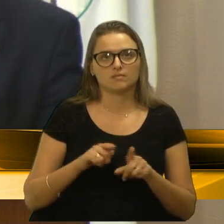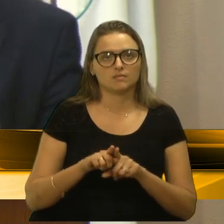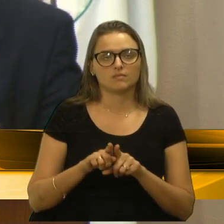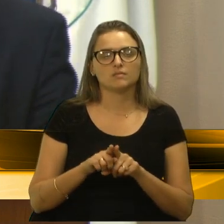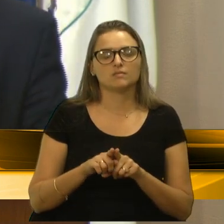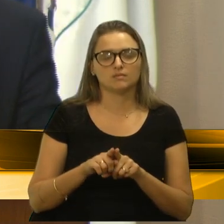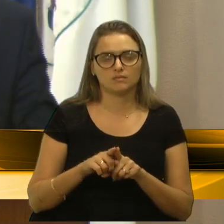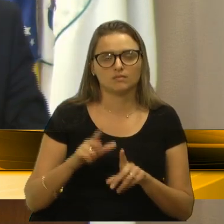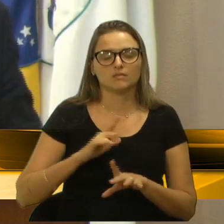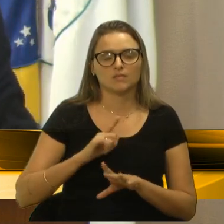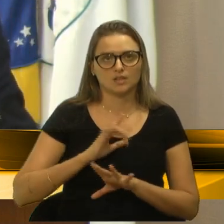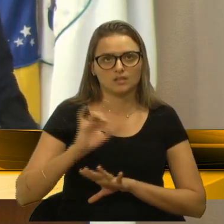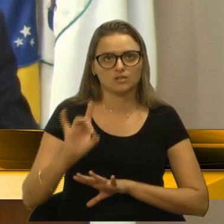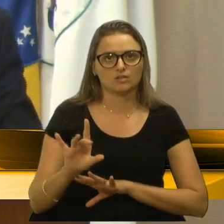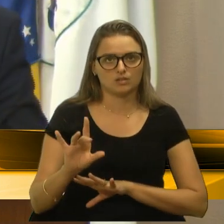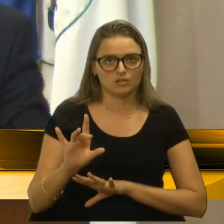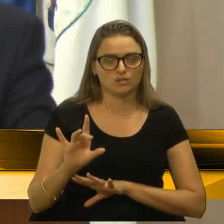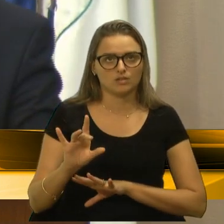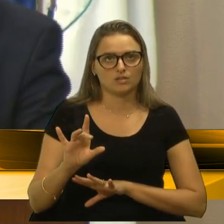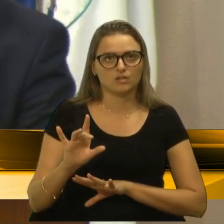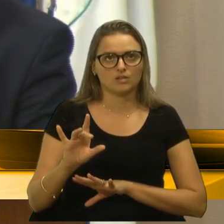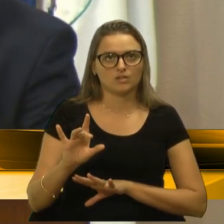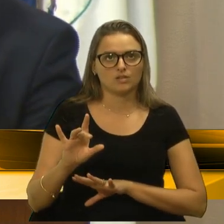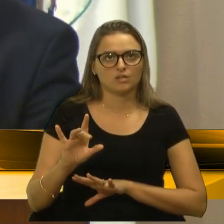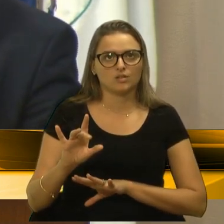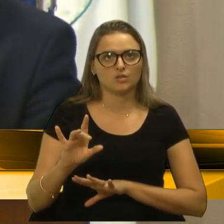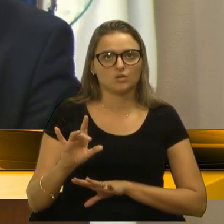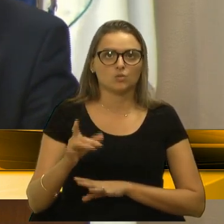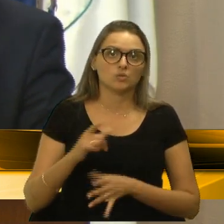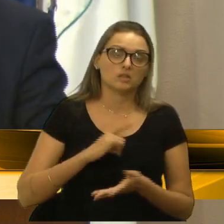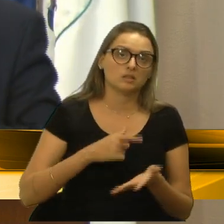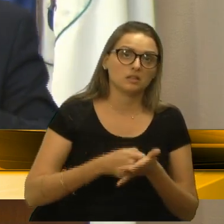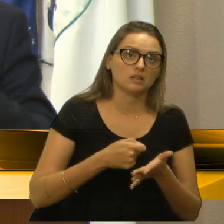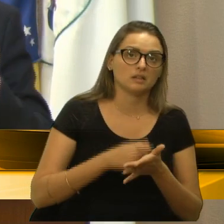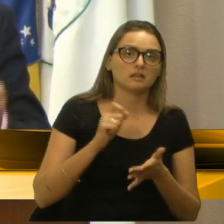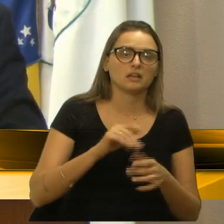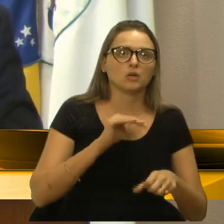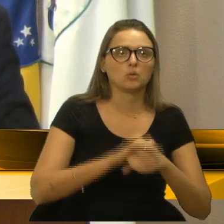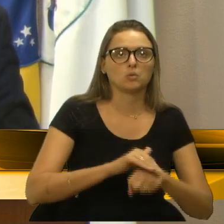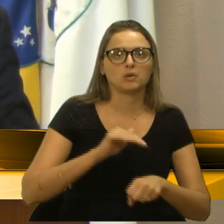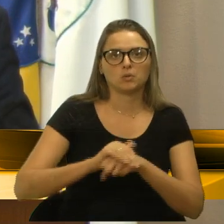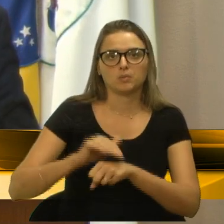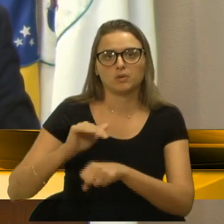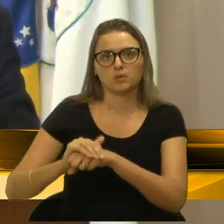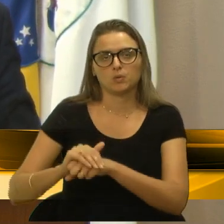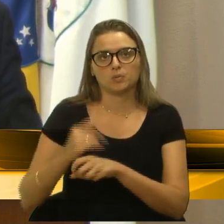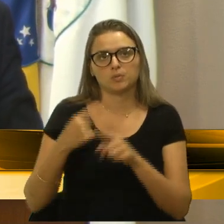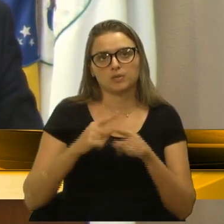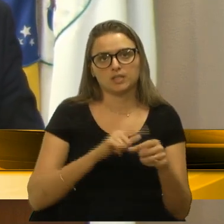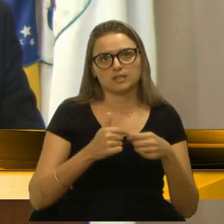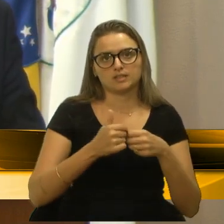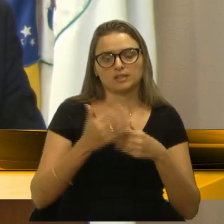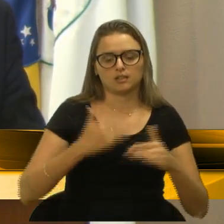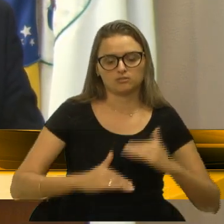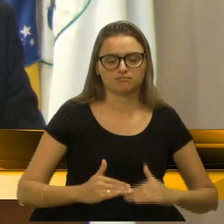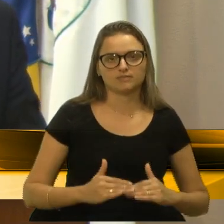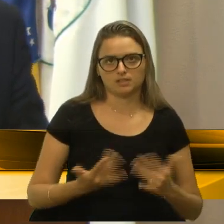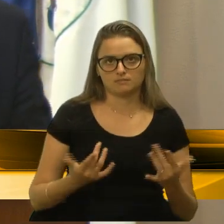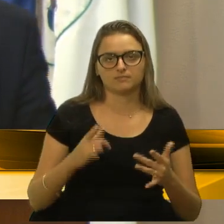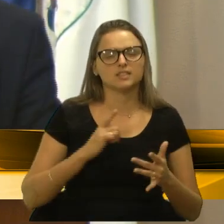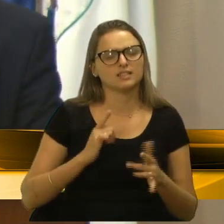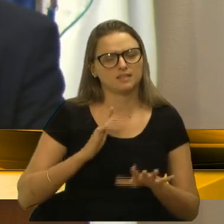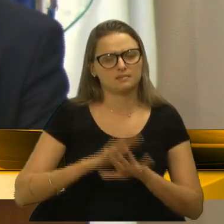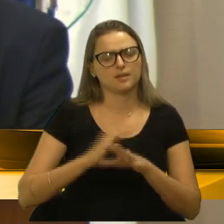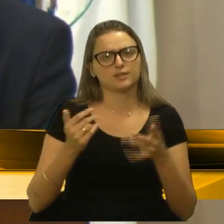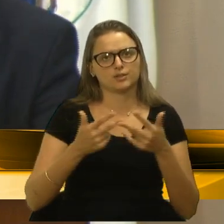ficasse só no buscar aí quem são os culpados de por que a cidade não andou, nós teríamos uma série de outras situações que